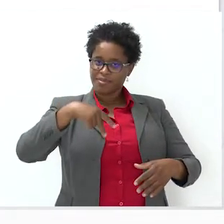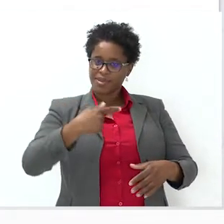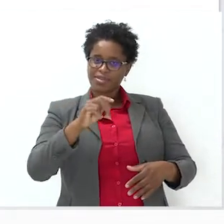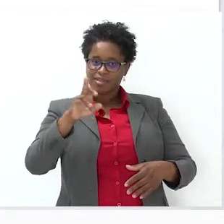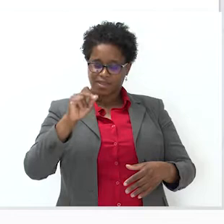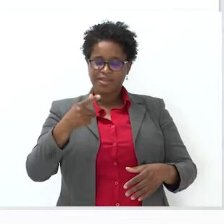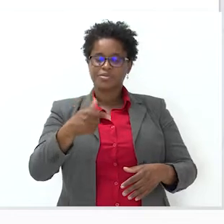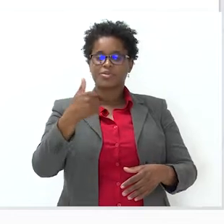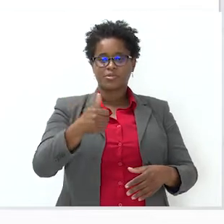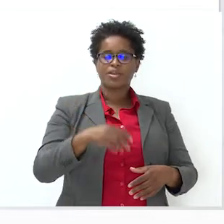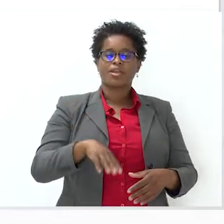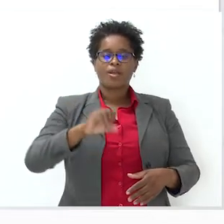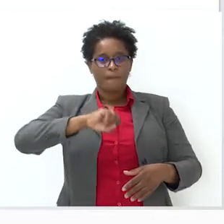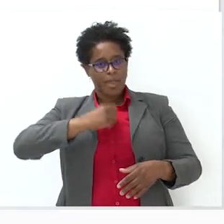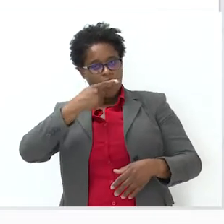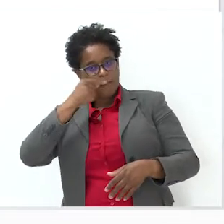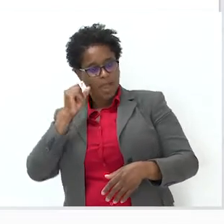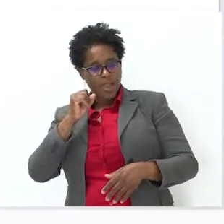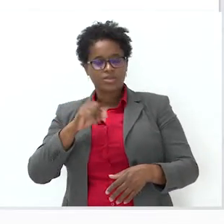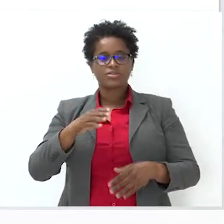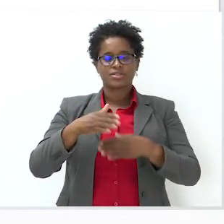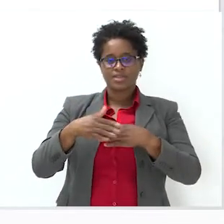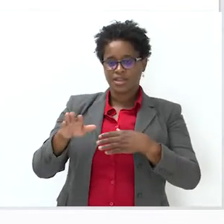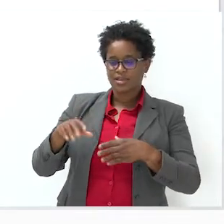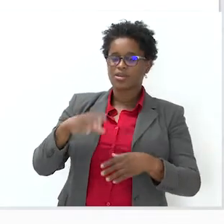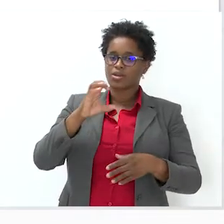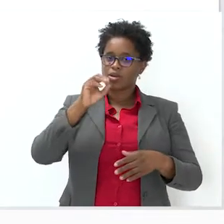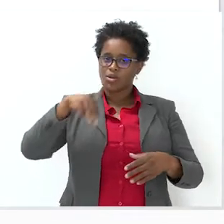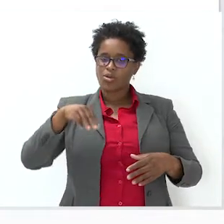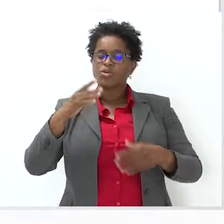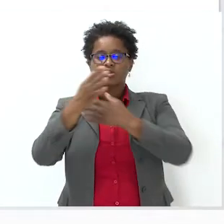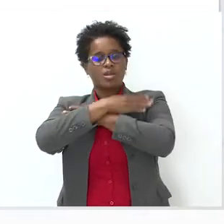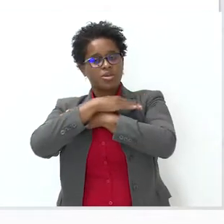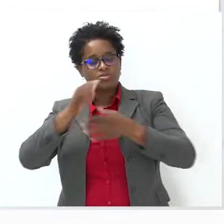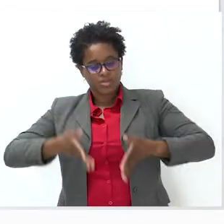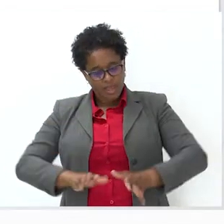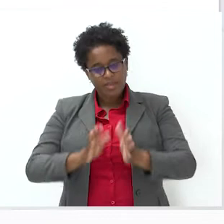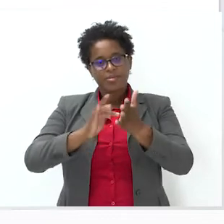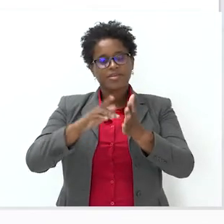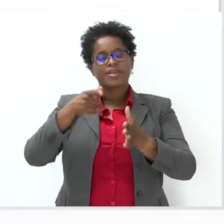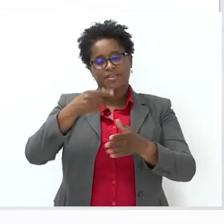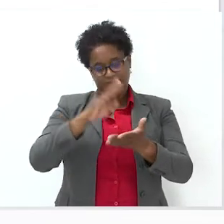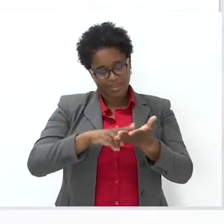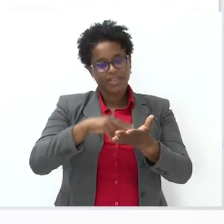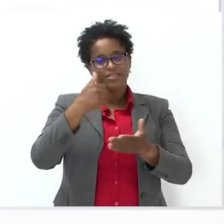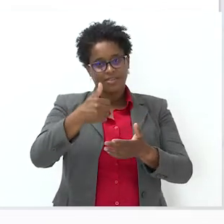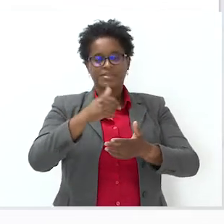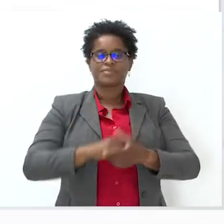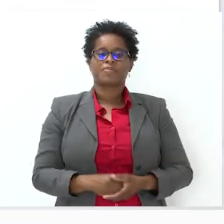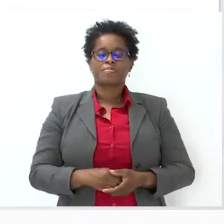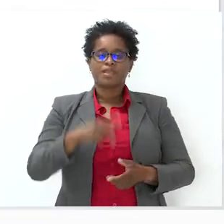bem. Os meus pais saíram com uns amigos brasileiros.